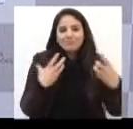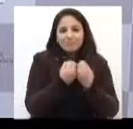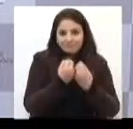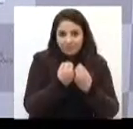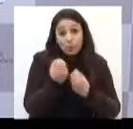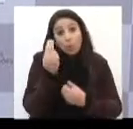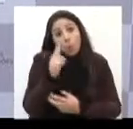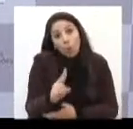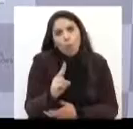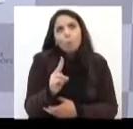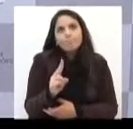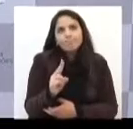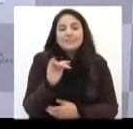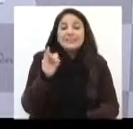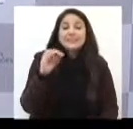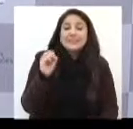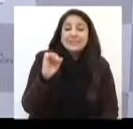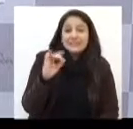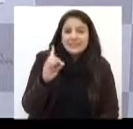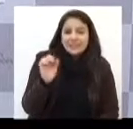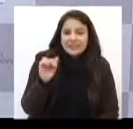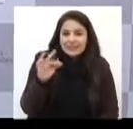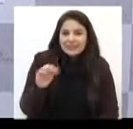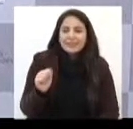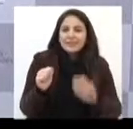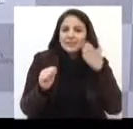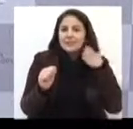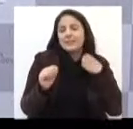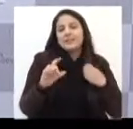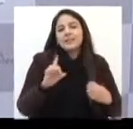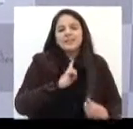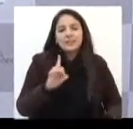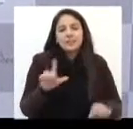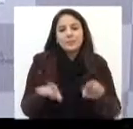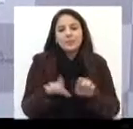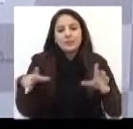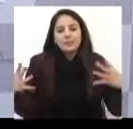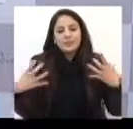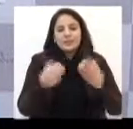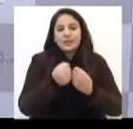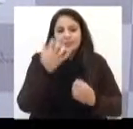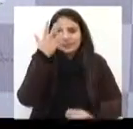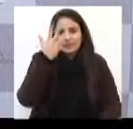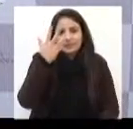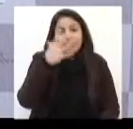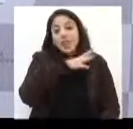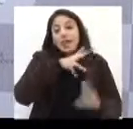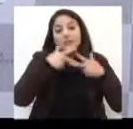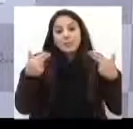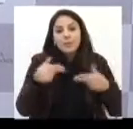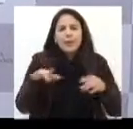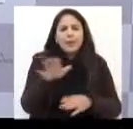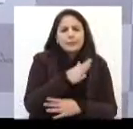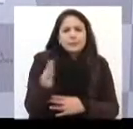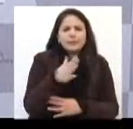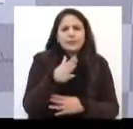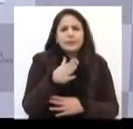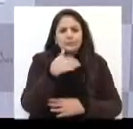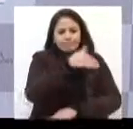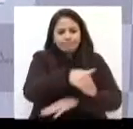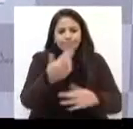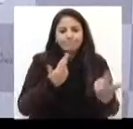acidentes ou incidentes de trânsito que atropelam animais nas rodovias, às vezes por imprudência, às vezes por